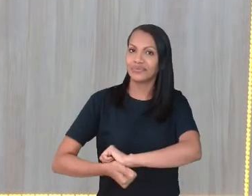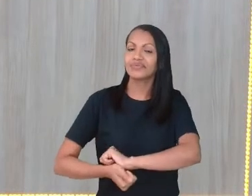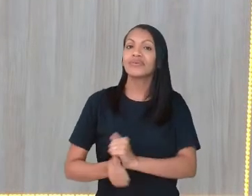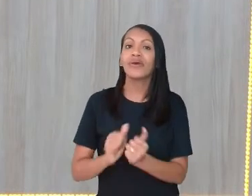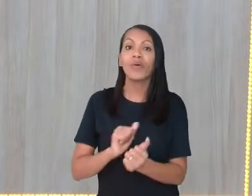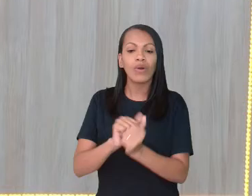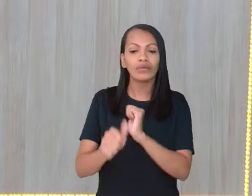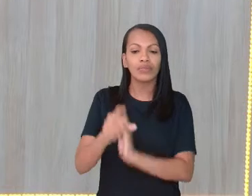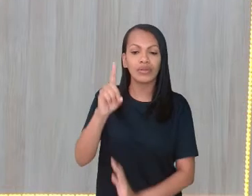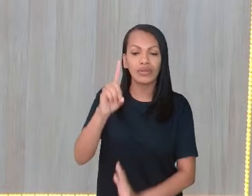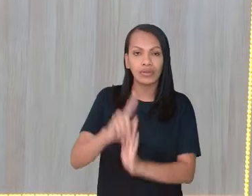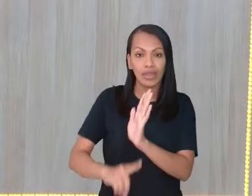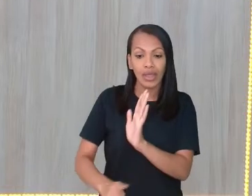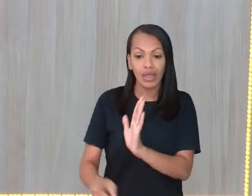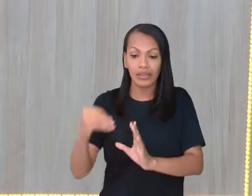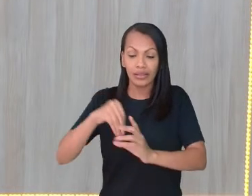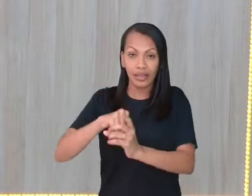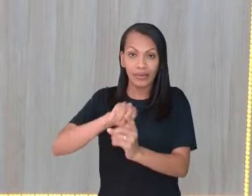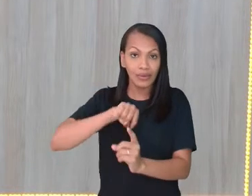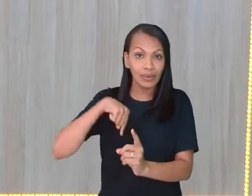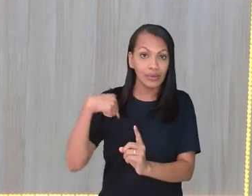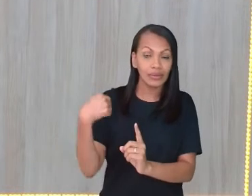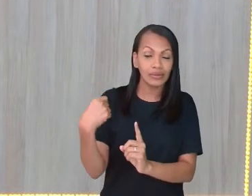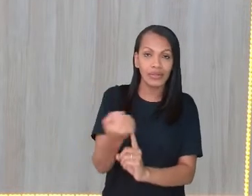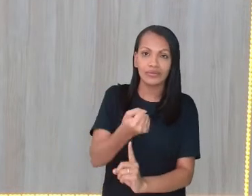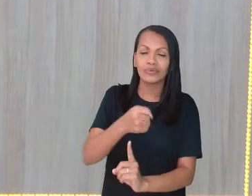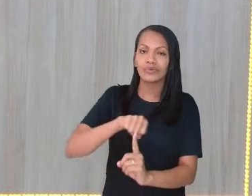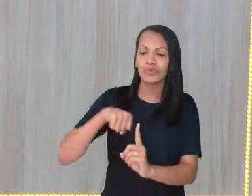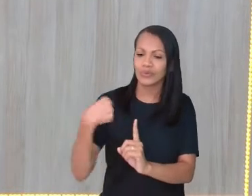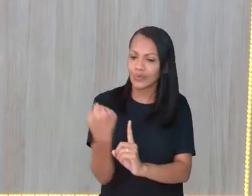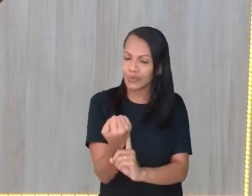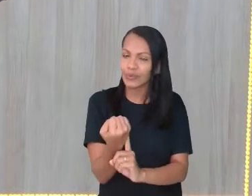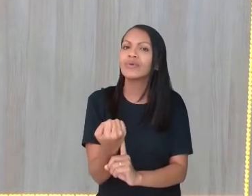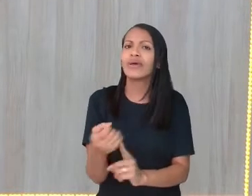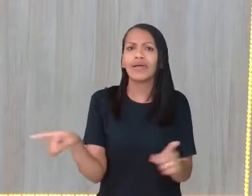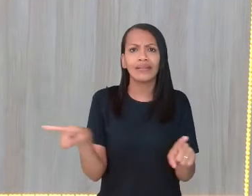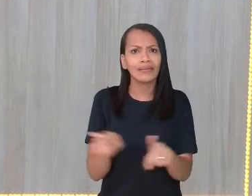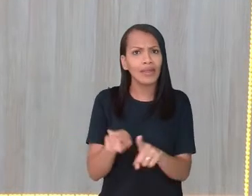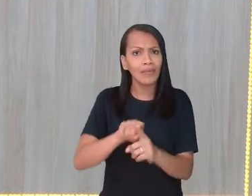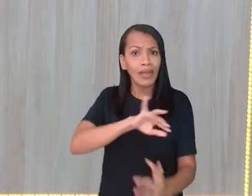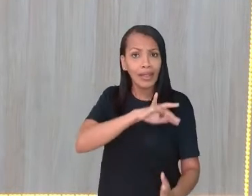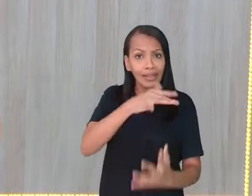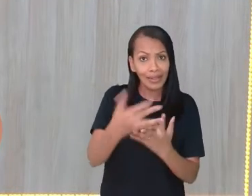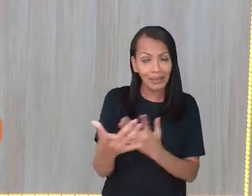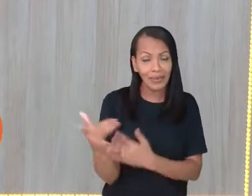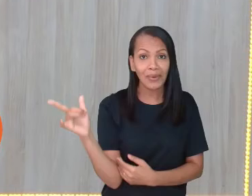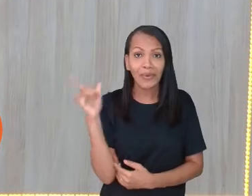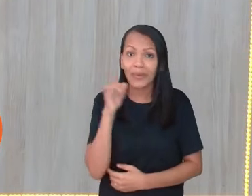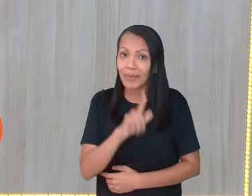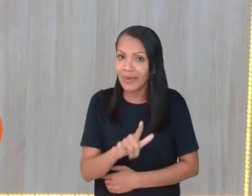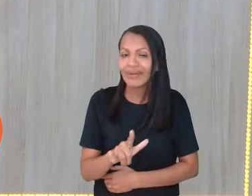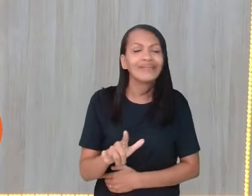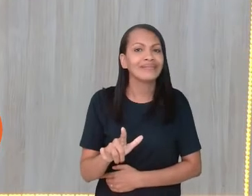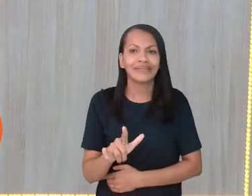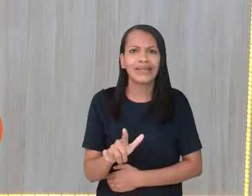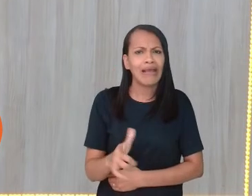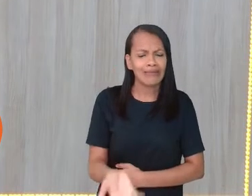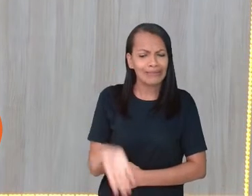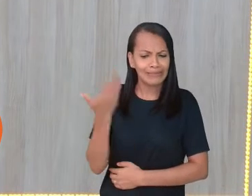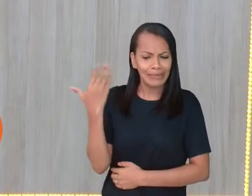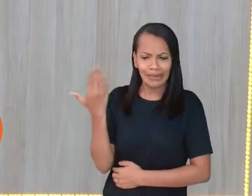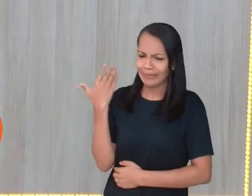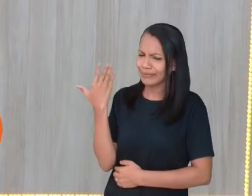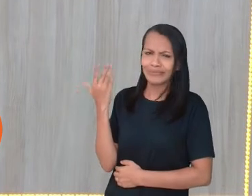enquanto direito dentro da nossa sociedade. E aí, Libras também conseguiu, não é uma coisa muito